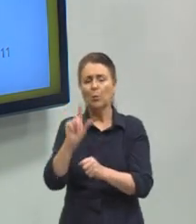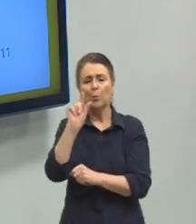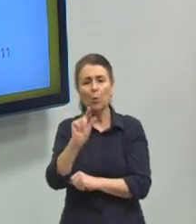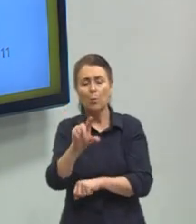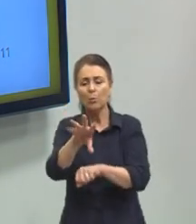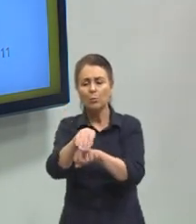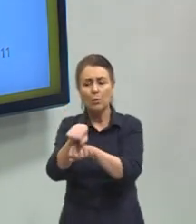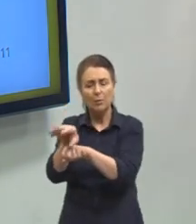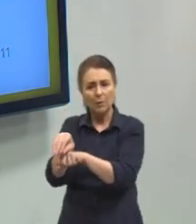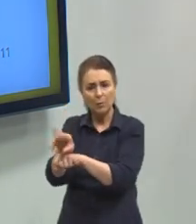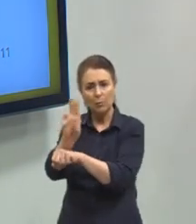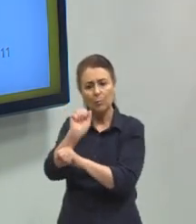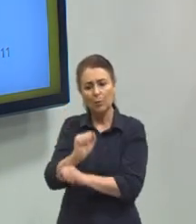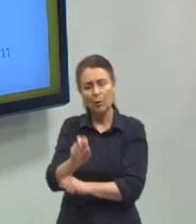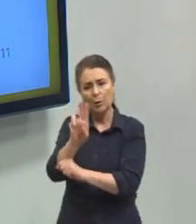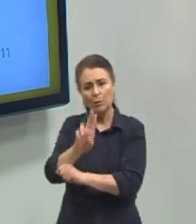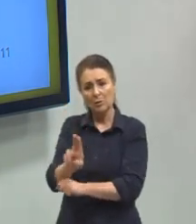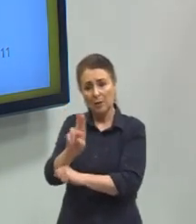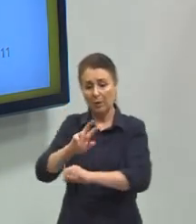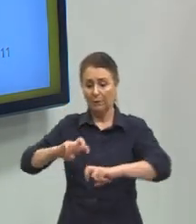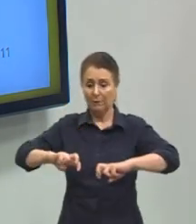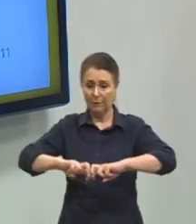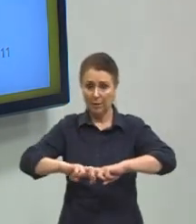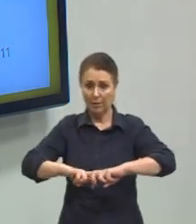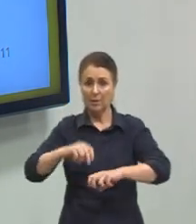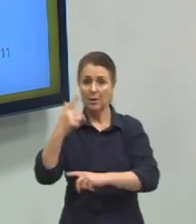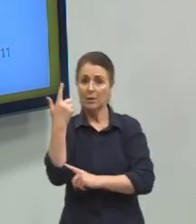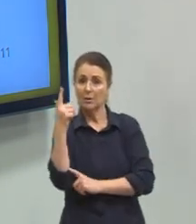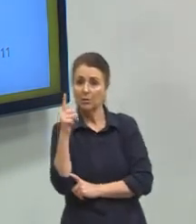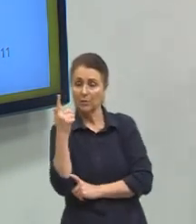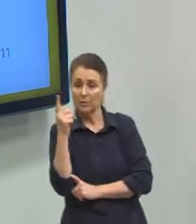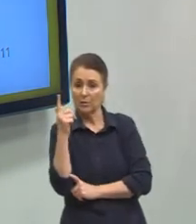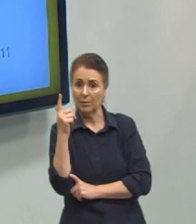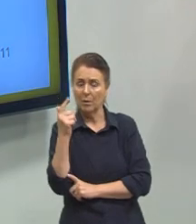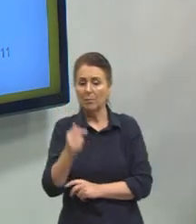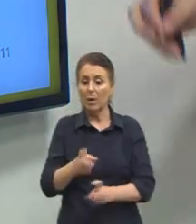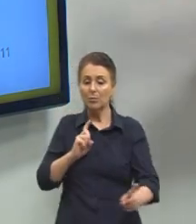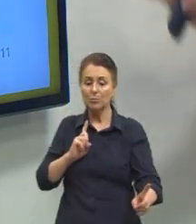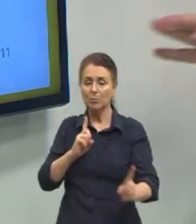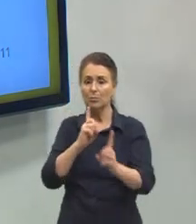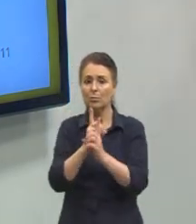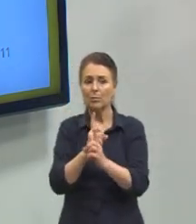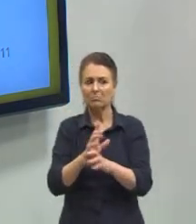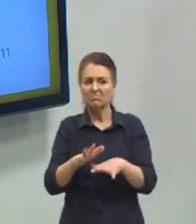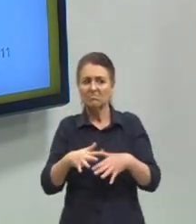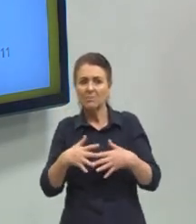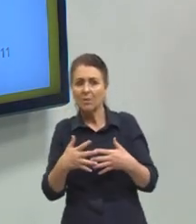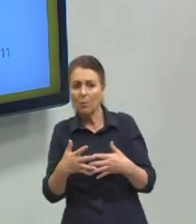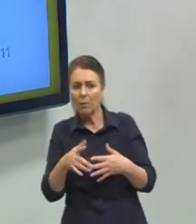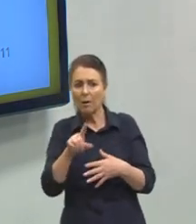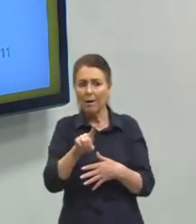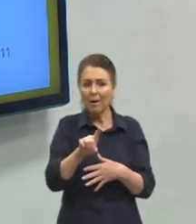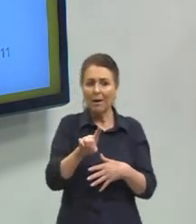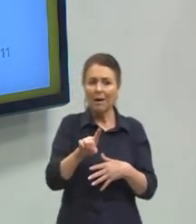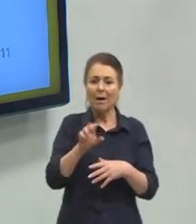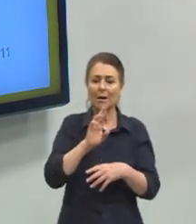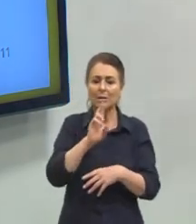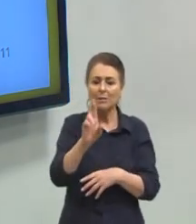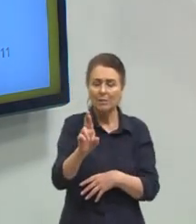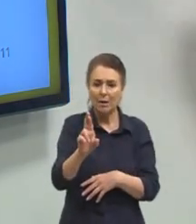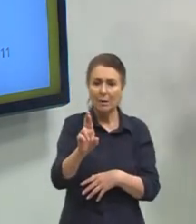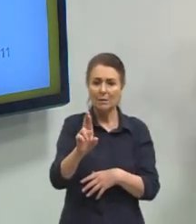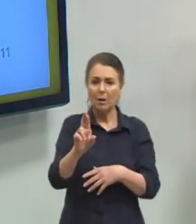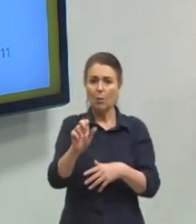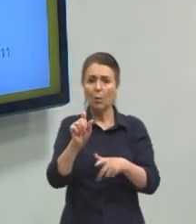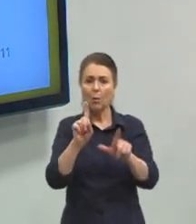a gente poderia usar né tanto da física quanto da geografia para descobrir Então qual era a opção correta né onde que